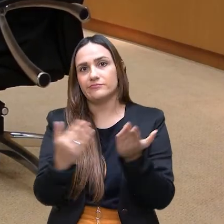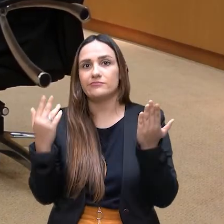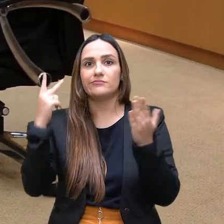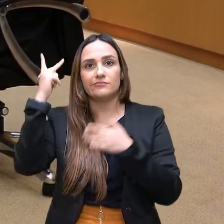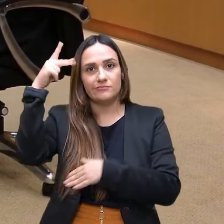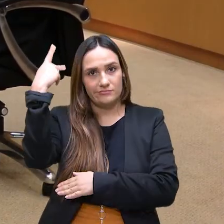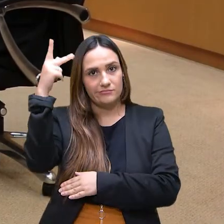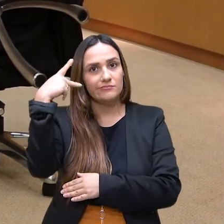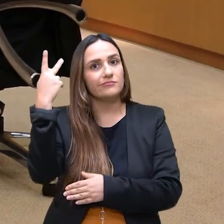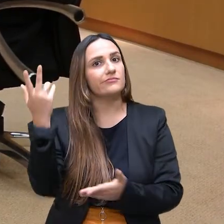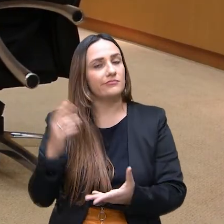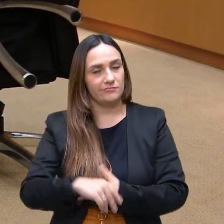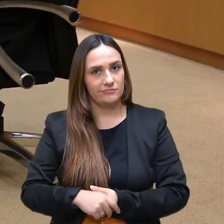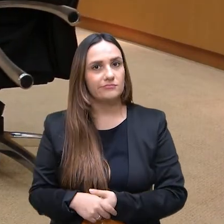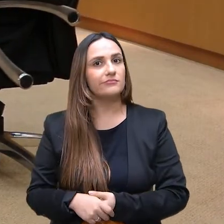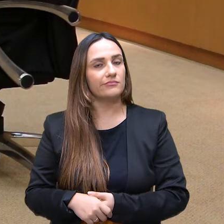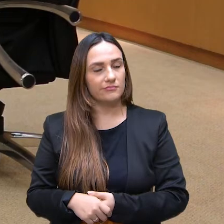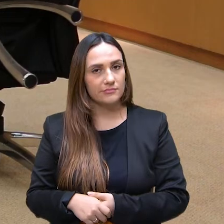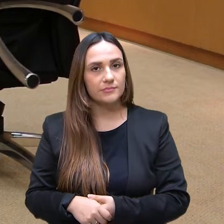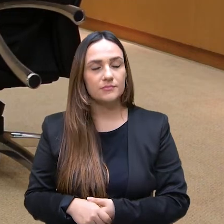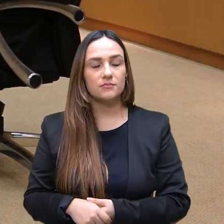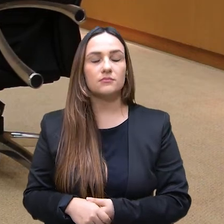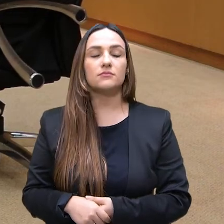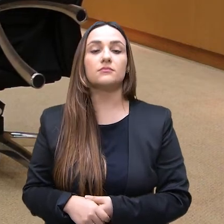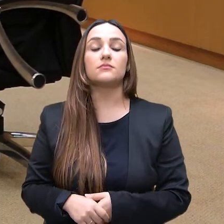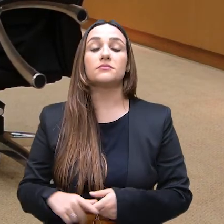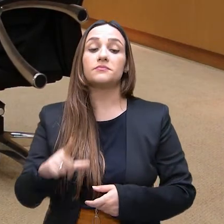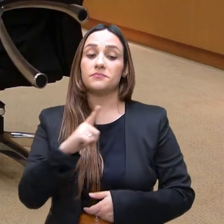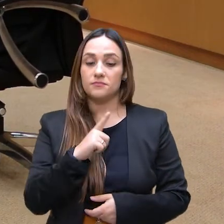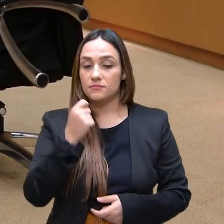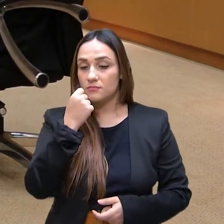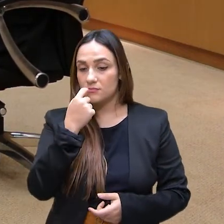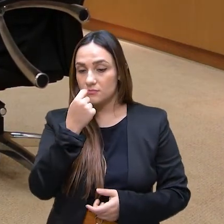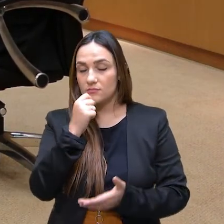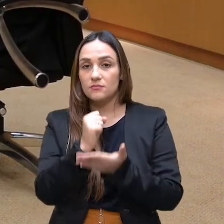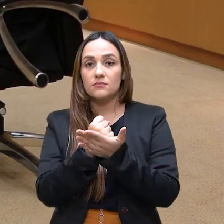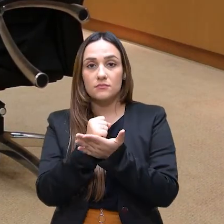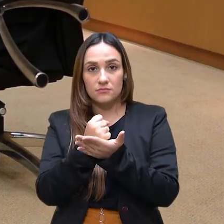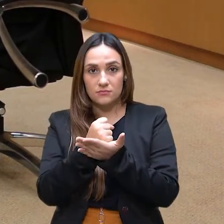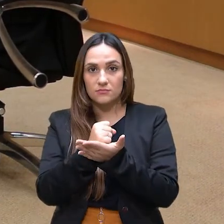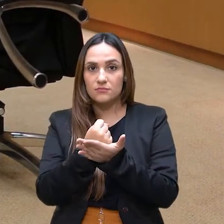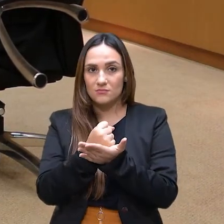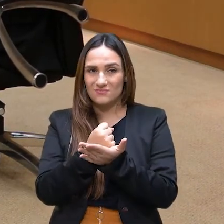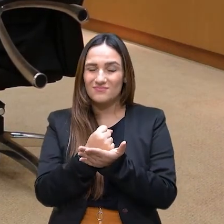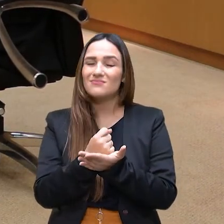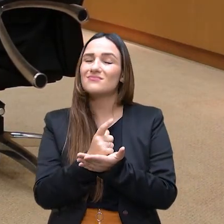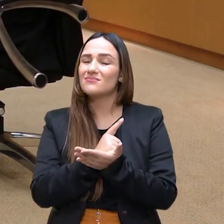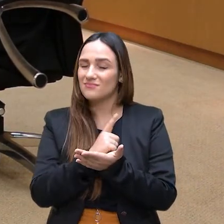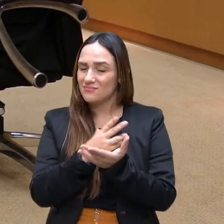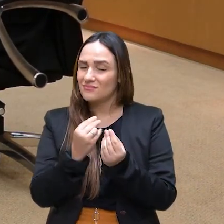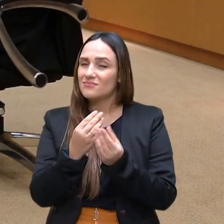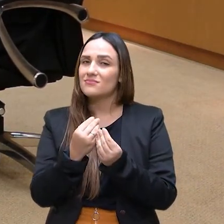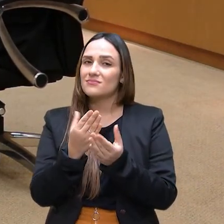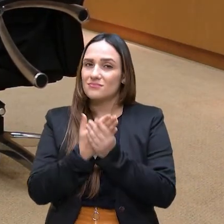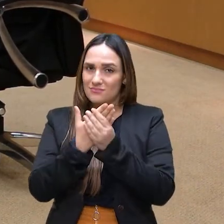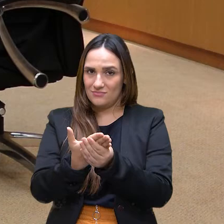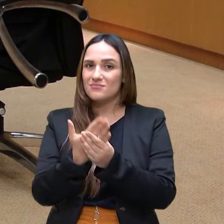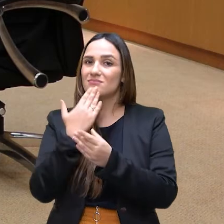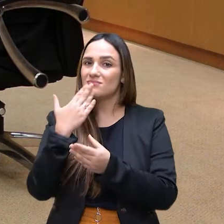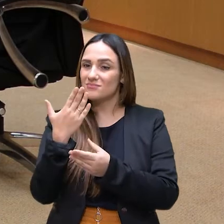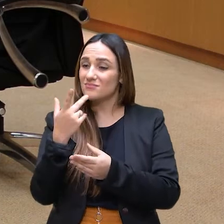internação psiquiátrica. Aí nós temos medicamentos, muitos medicamentos de alto custo,